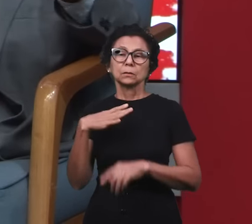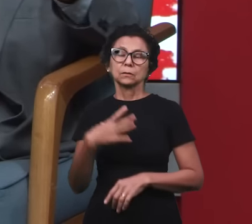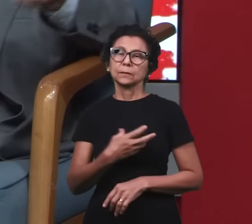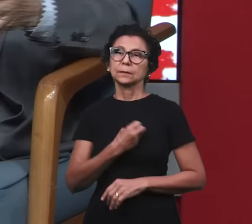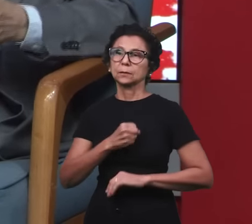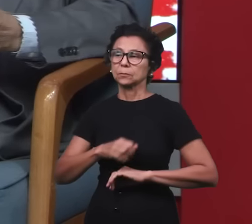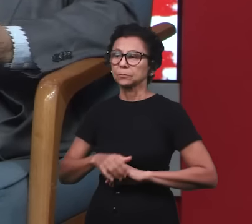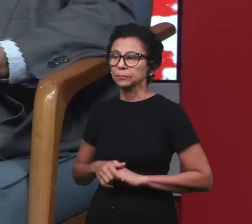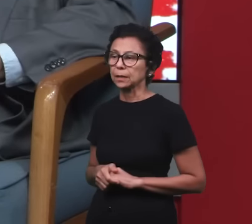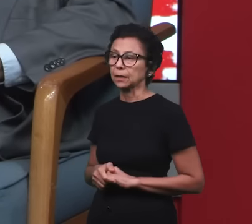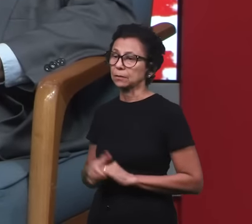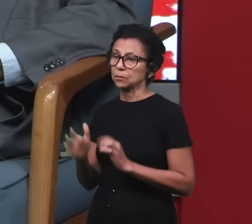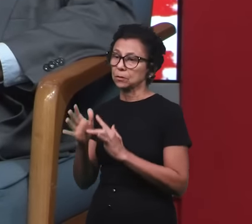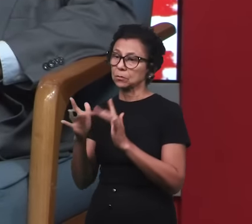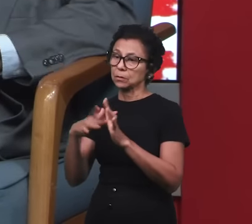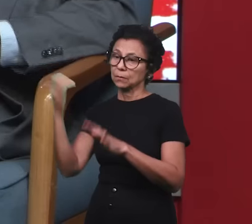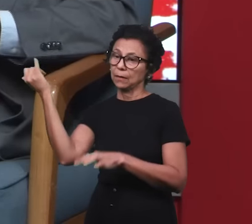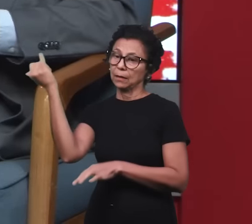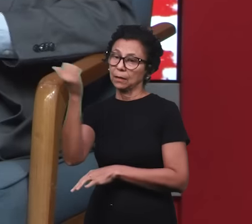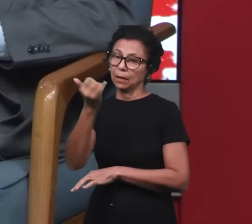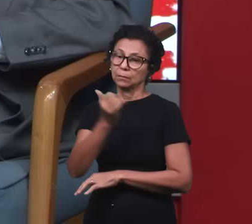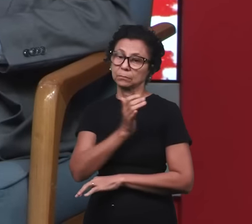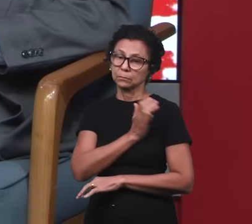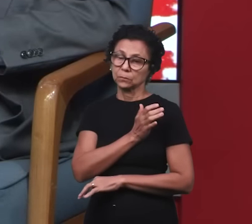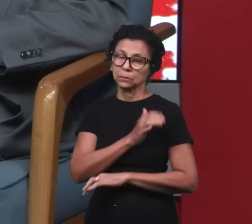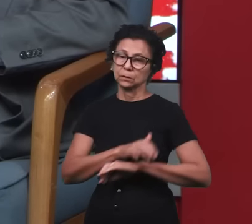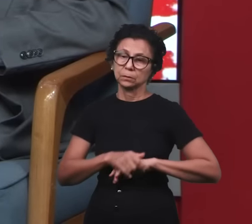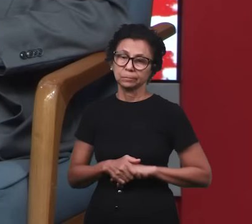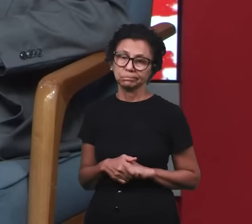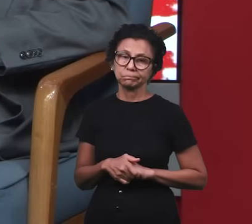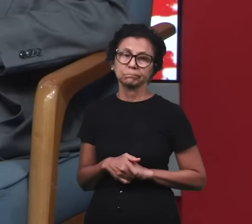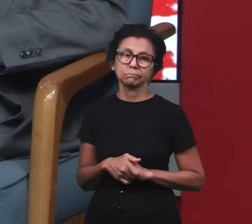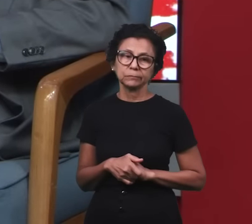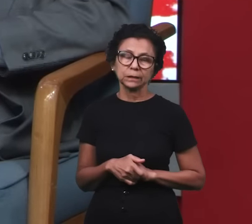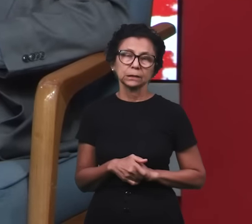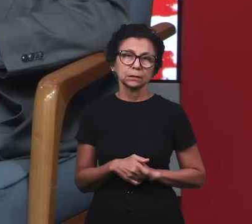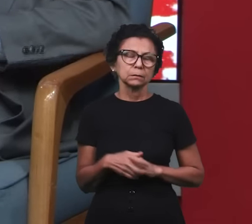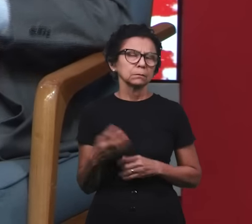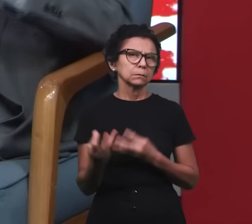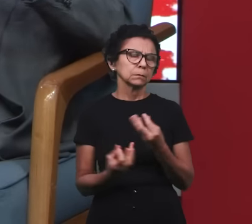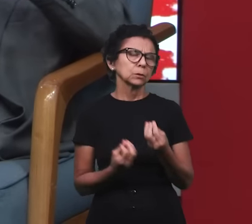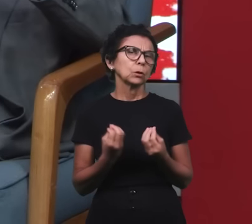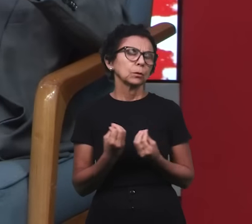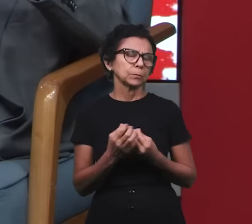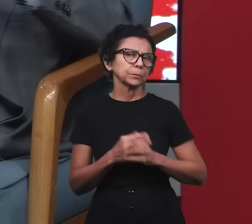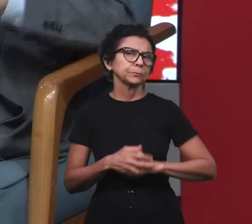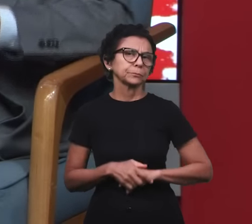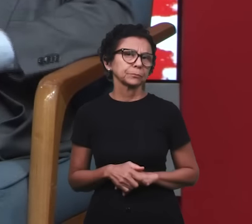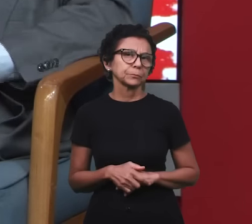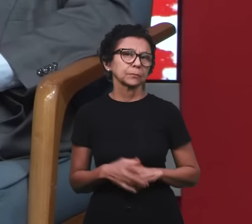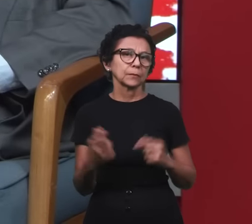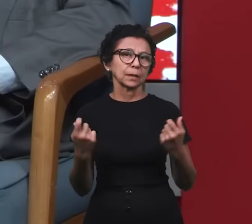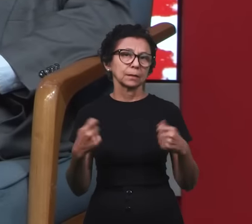tem que se revelar. Mas para que Jesus se revele, é necessário que a palavra seja viva.